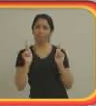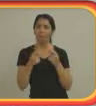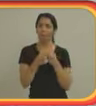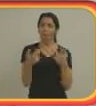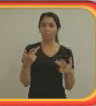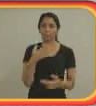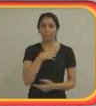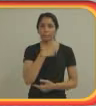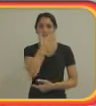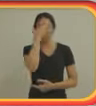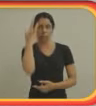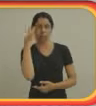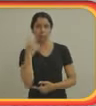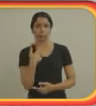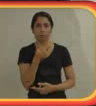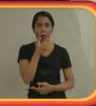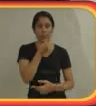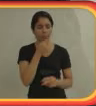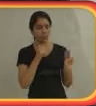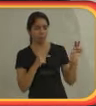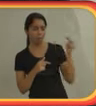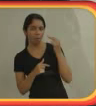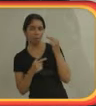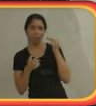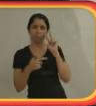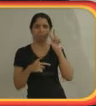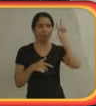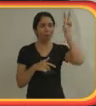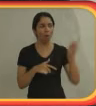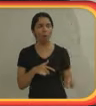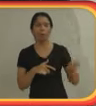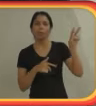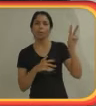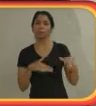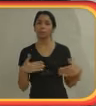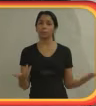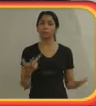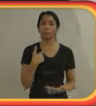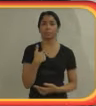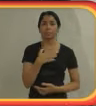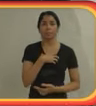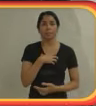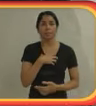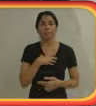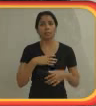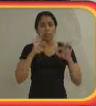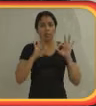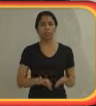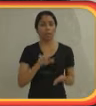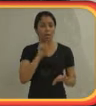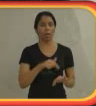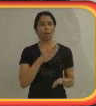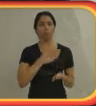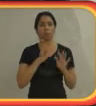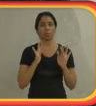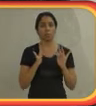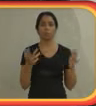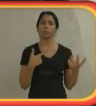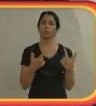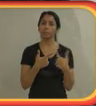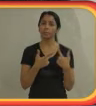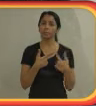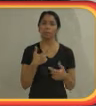numa boate, eu sinto que as pessoas, os homens ficam olhando pra ela e tudo mais. E assim, eu sinto a necessidade de afirmar que ela é minha